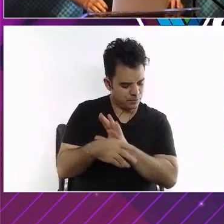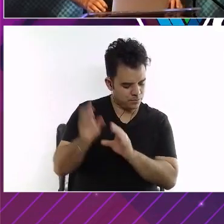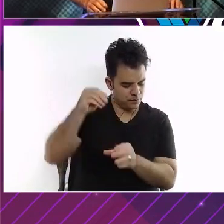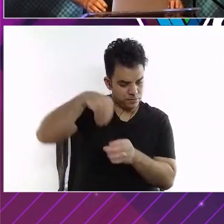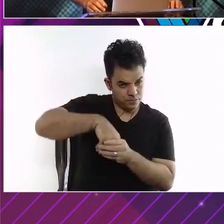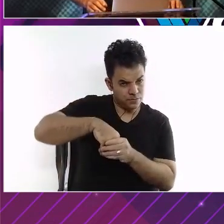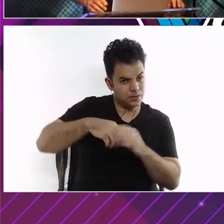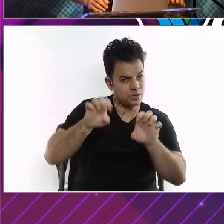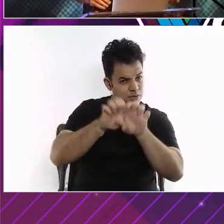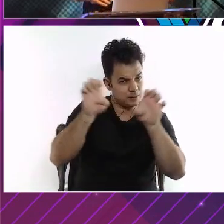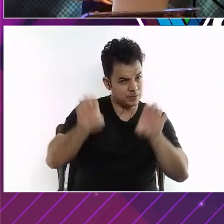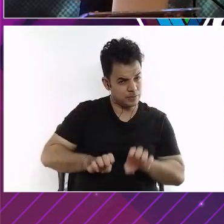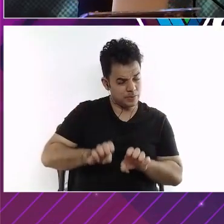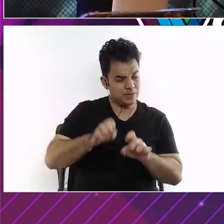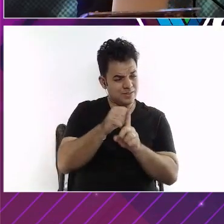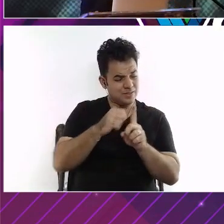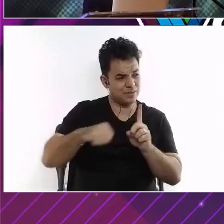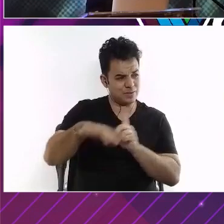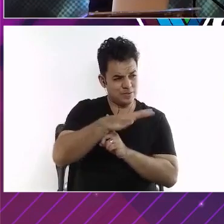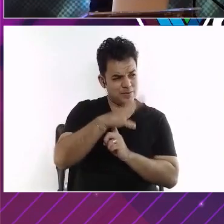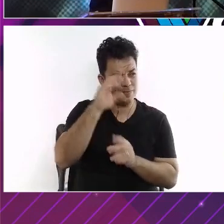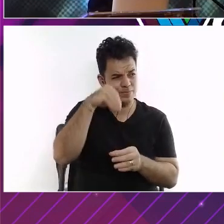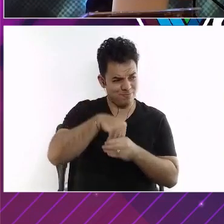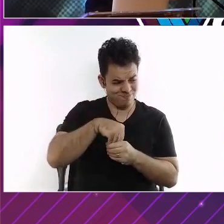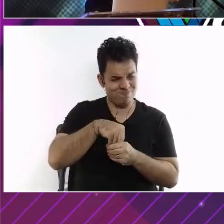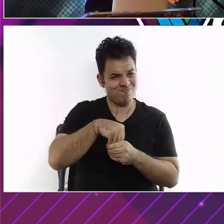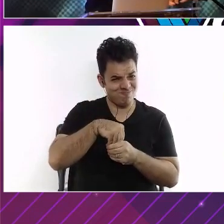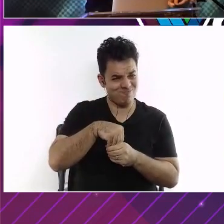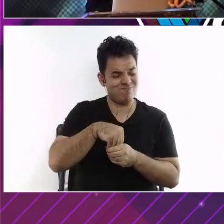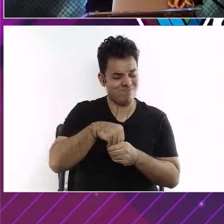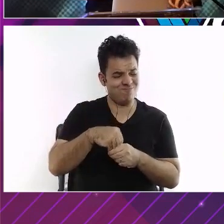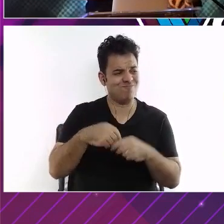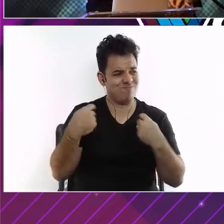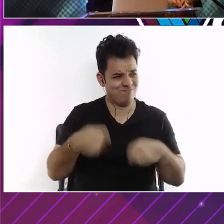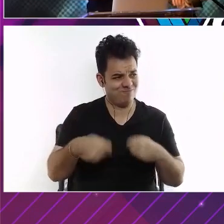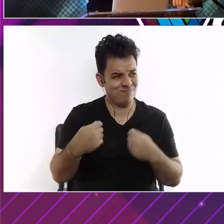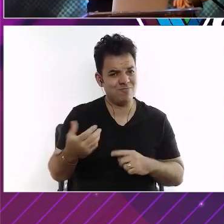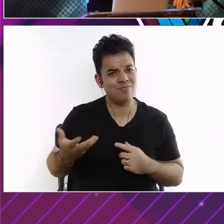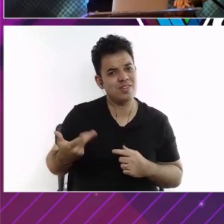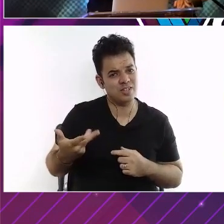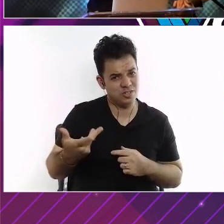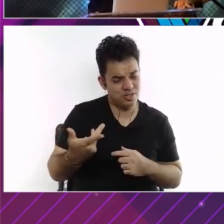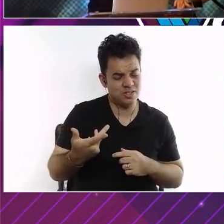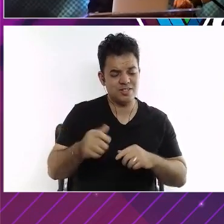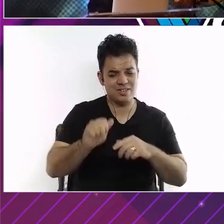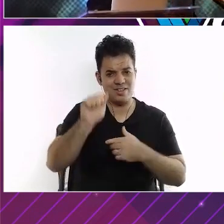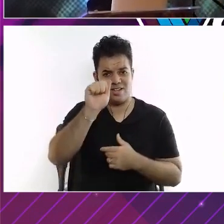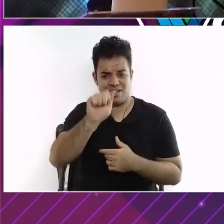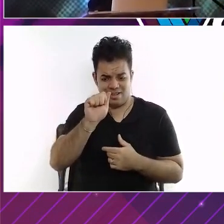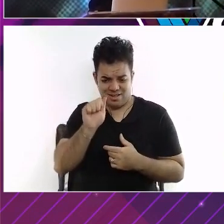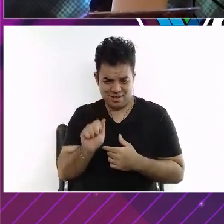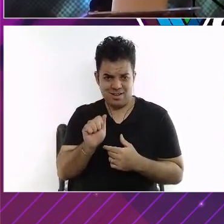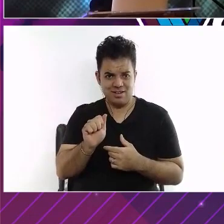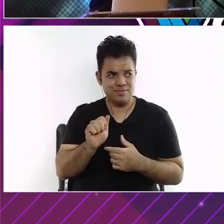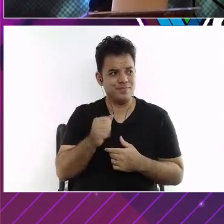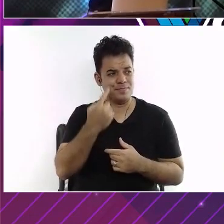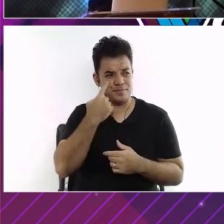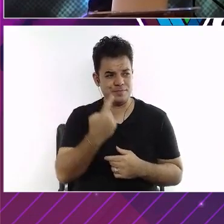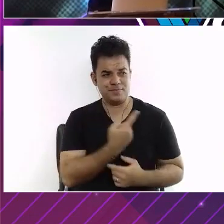gente não lidar com essa combinação de agilidade e arquitetura que a gente tem hoje no mundo ao nosso